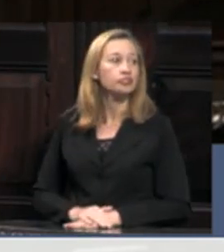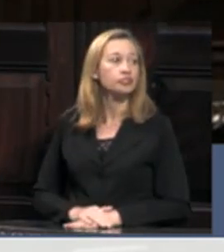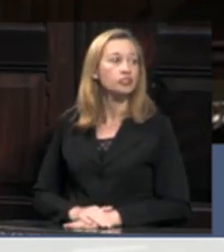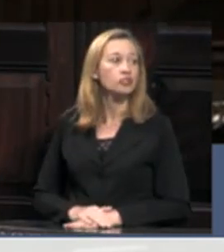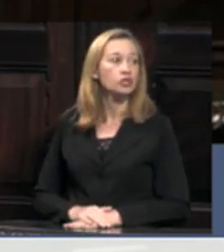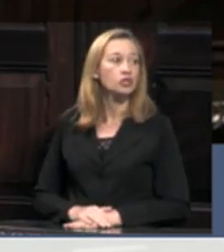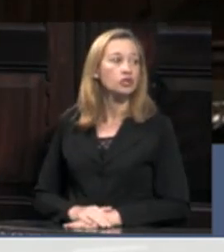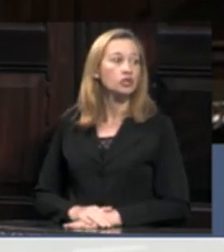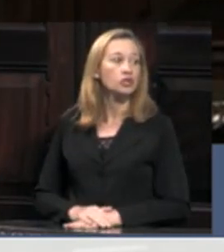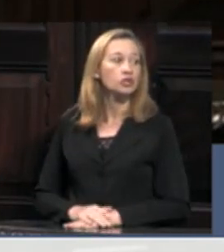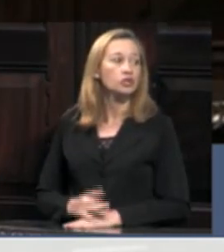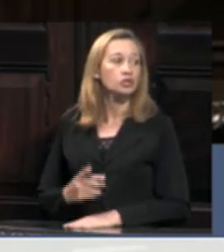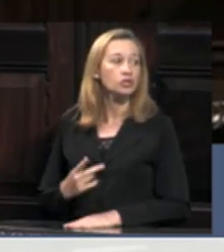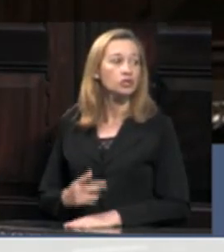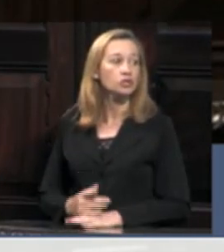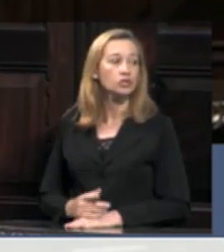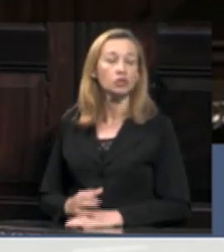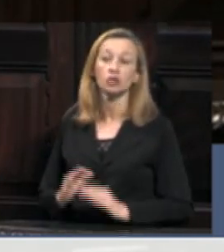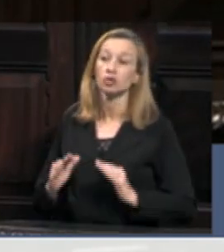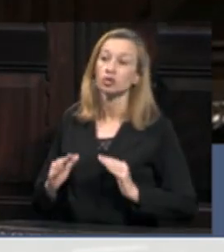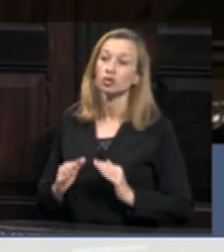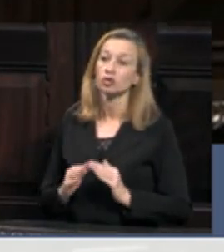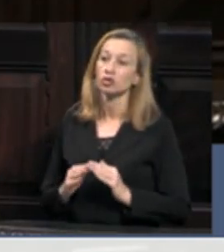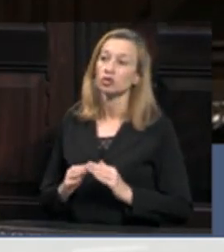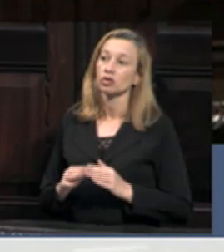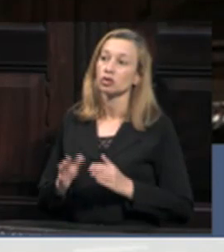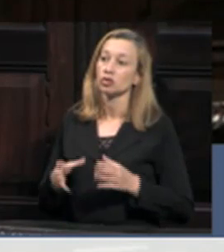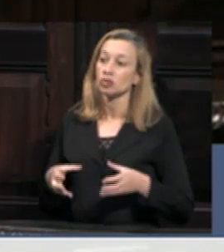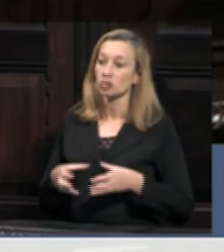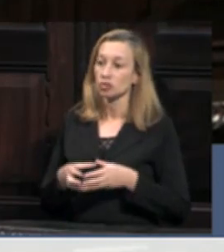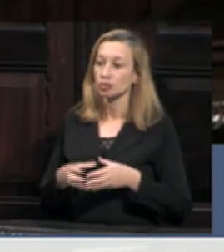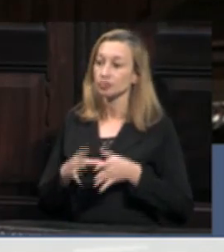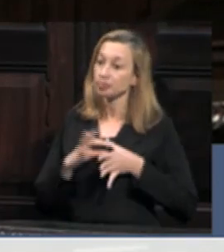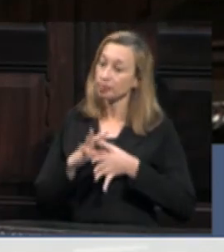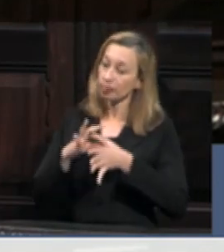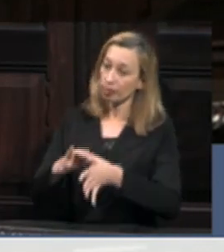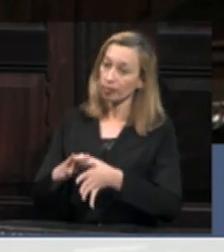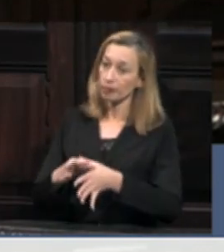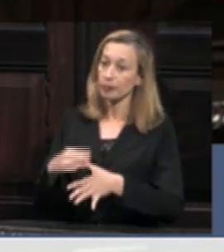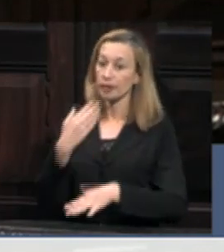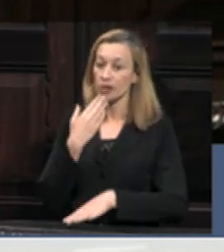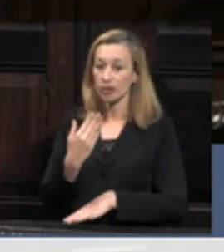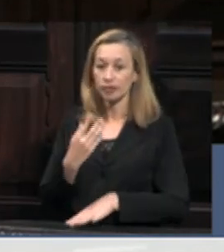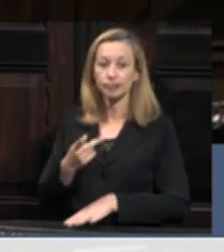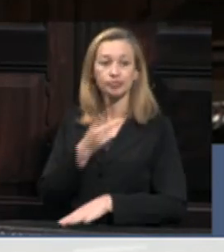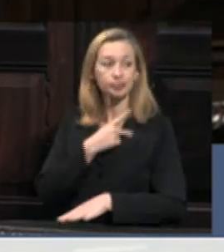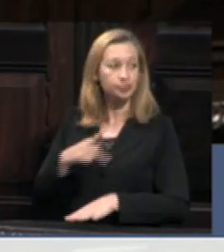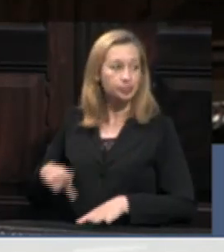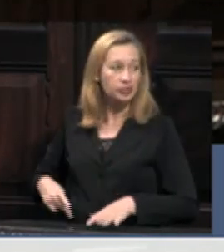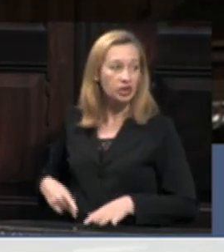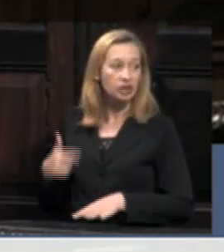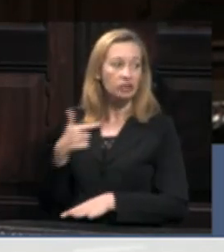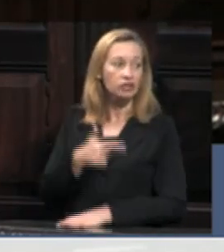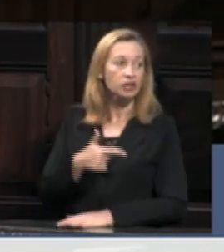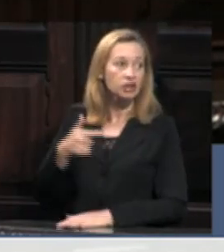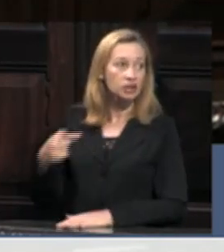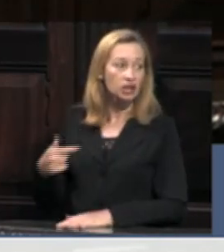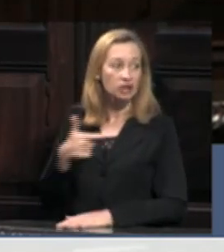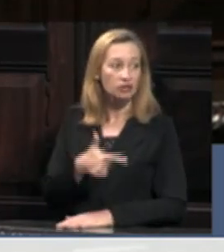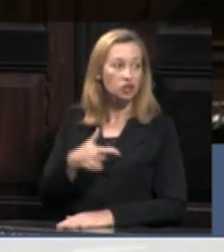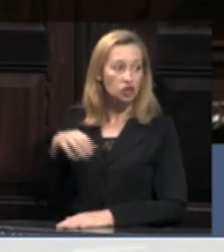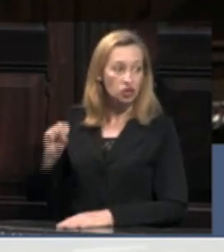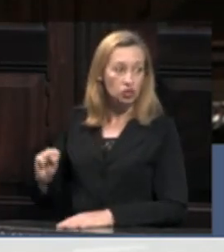decisão do Colégio de Líderes, presidido por Vossa Excelência, 27,